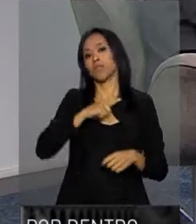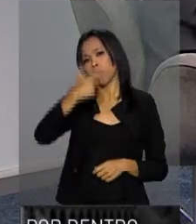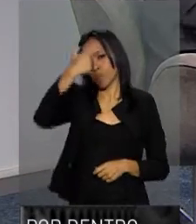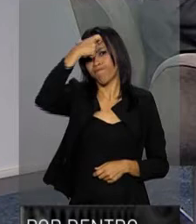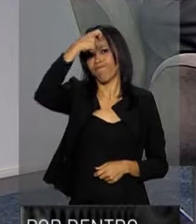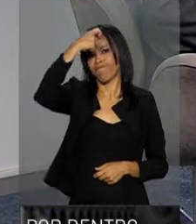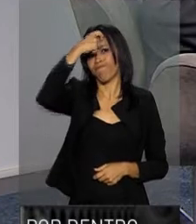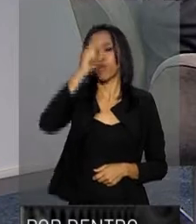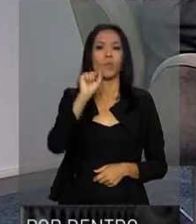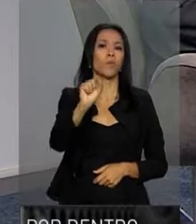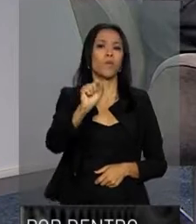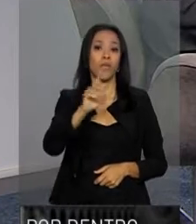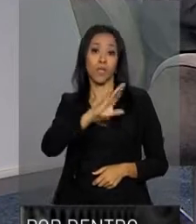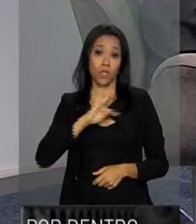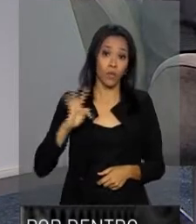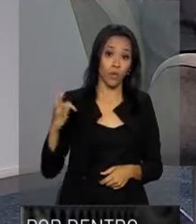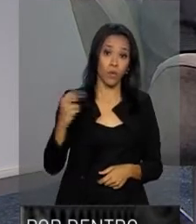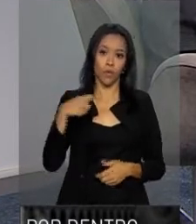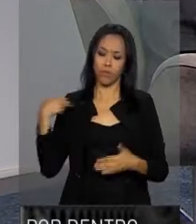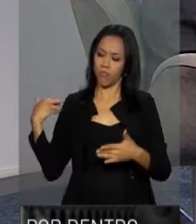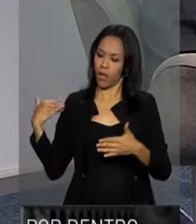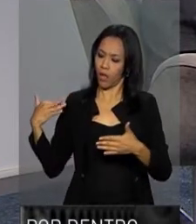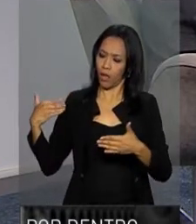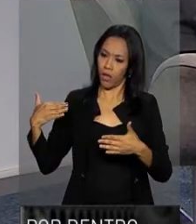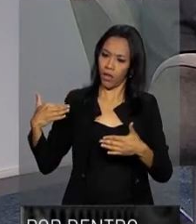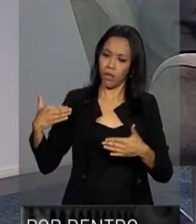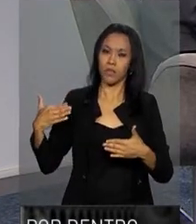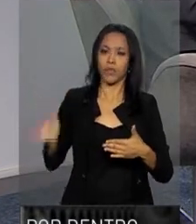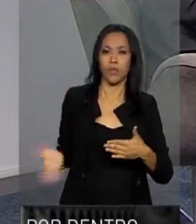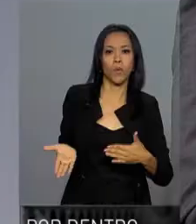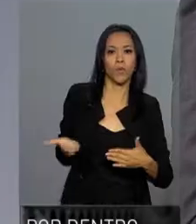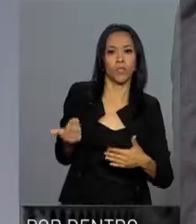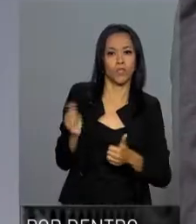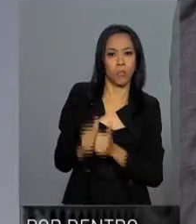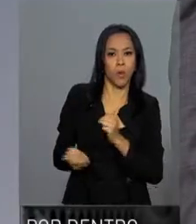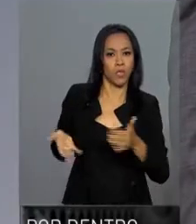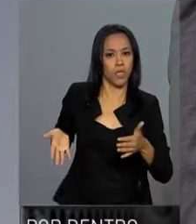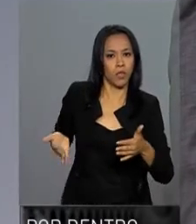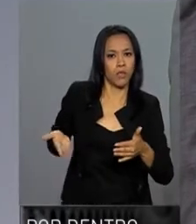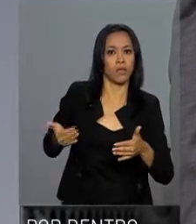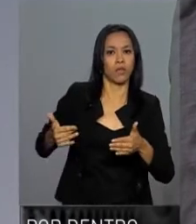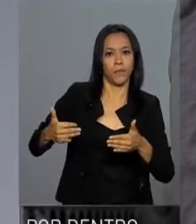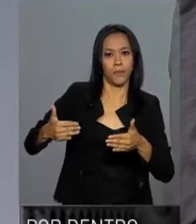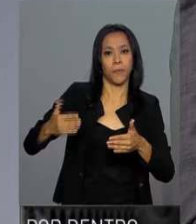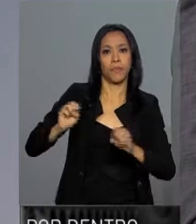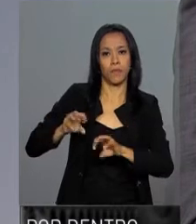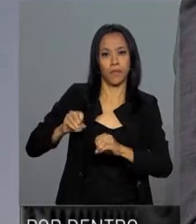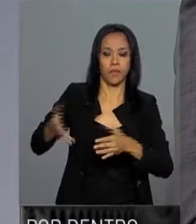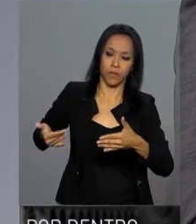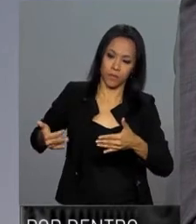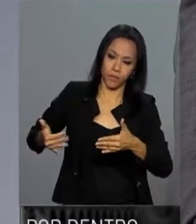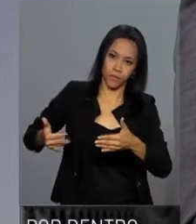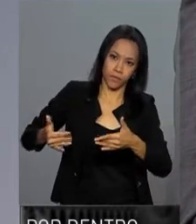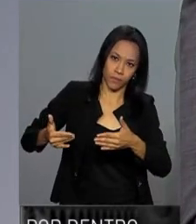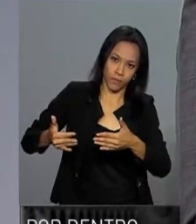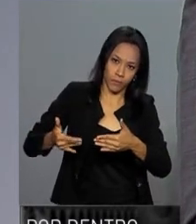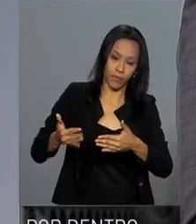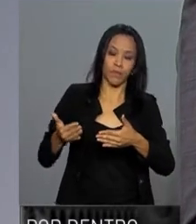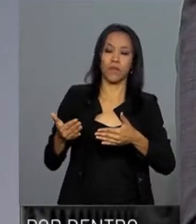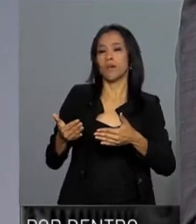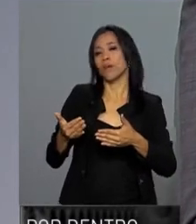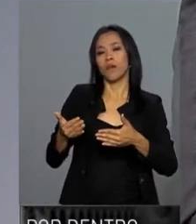onde todo o nosso processo de iniciação esportiva de do esporte educacional da da